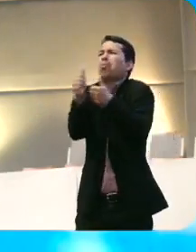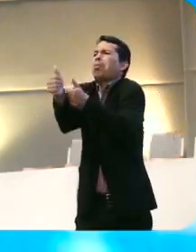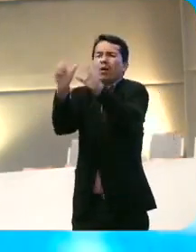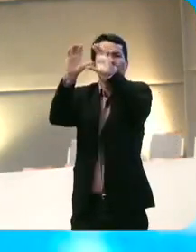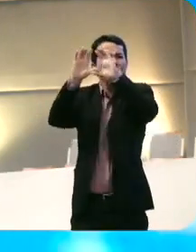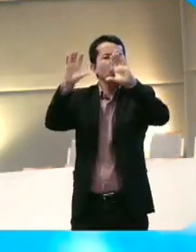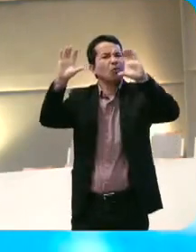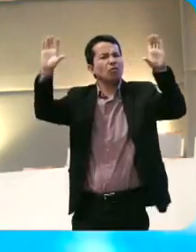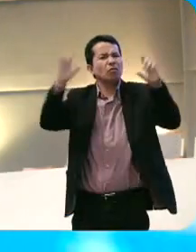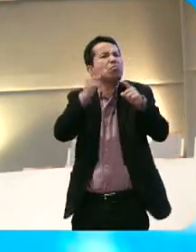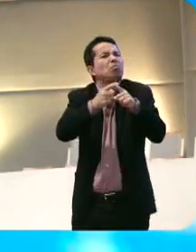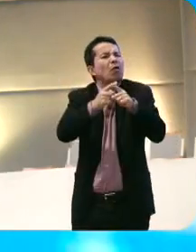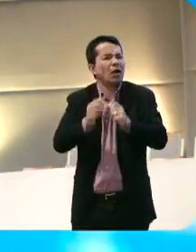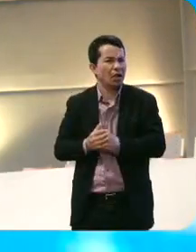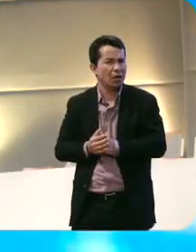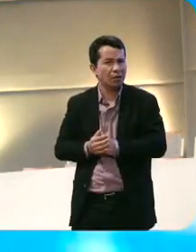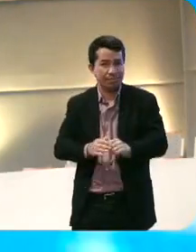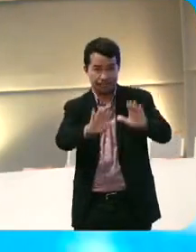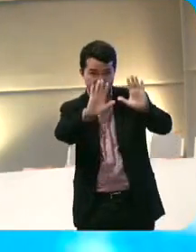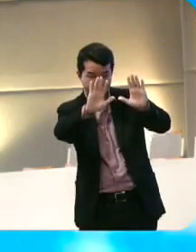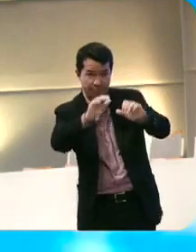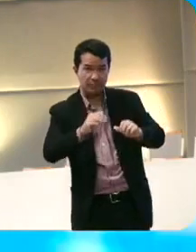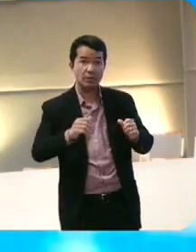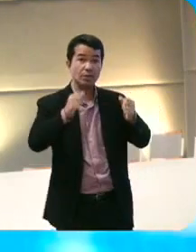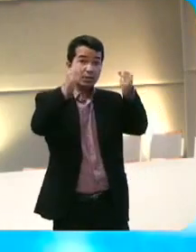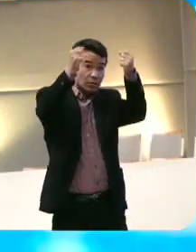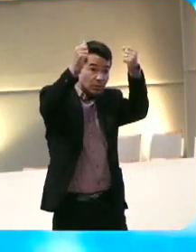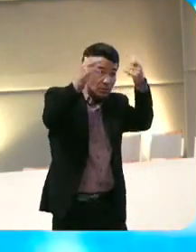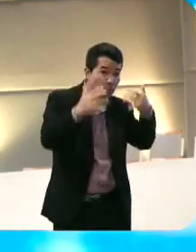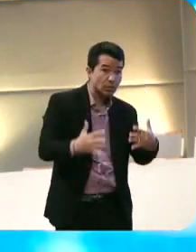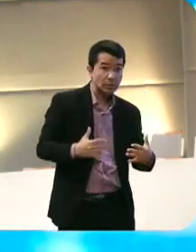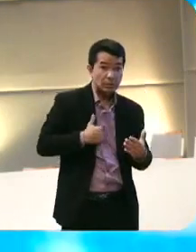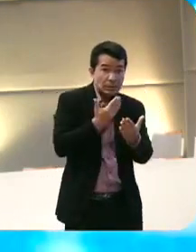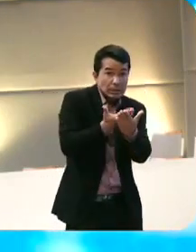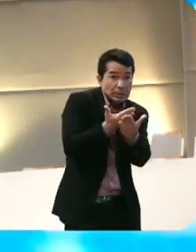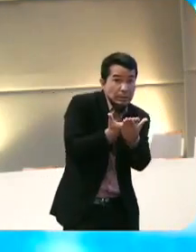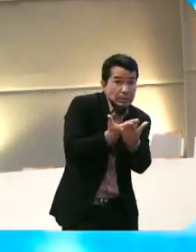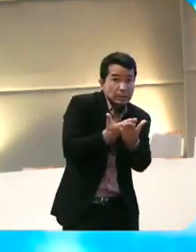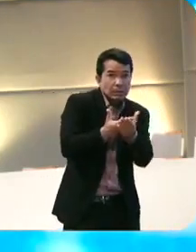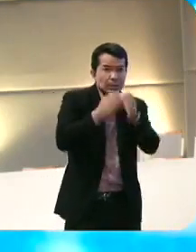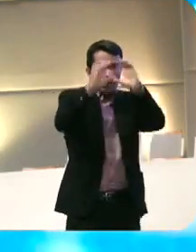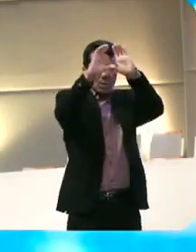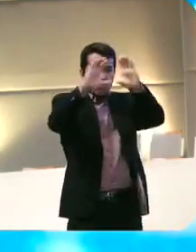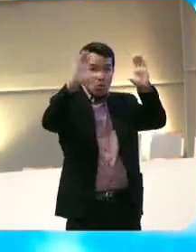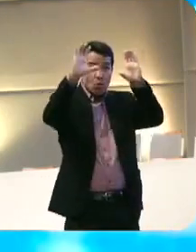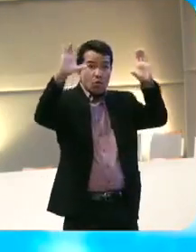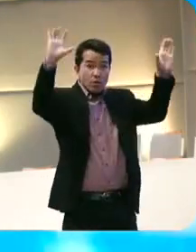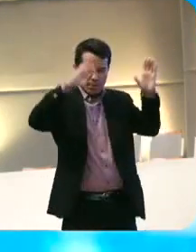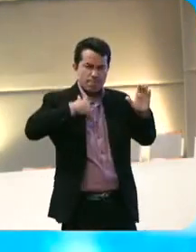a estudar sobre esta nuvem nas Escrituras, eu descobri tanta coisa que eu não imaginava.